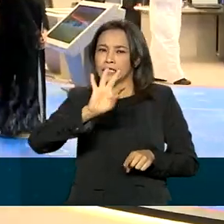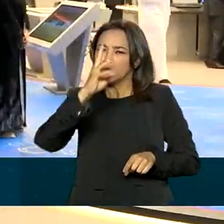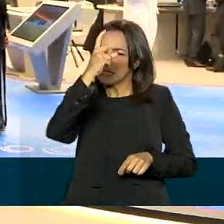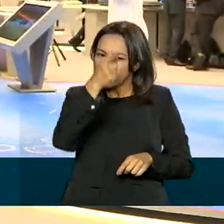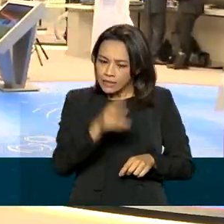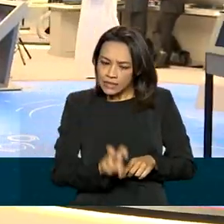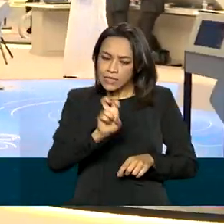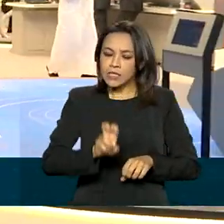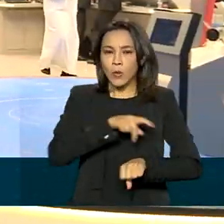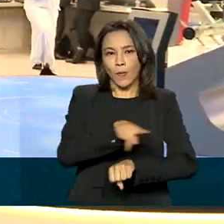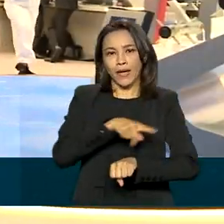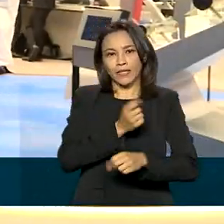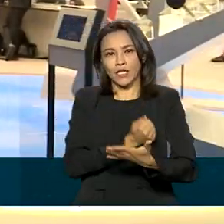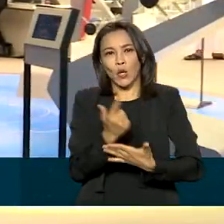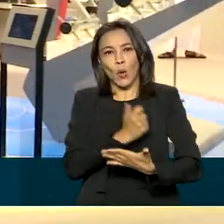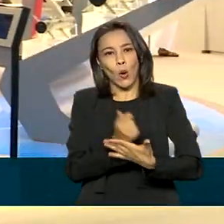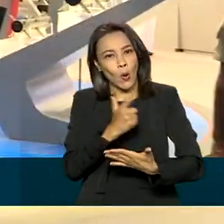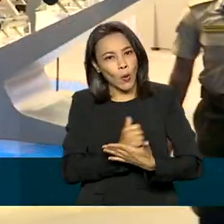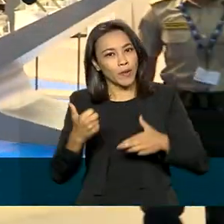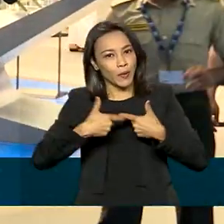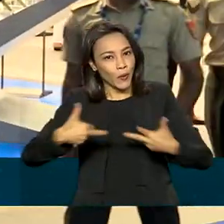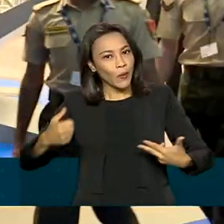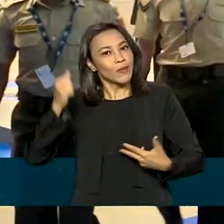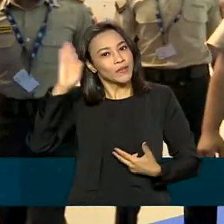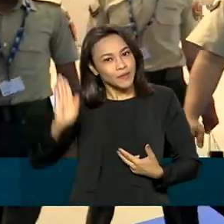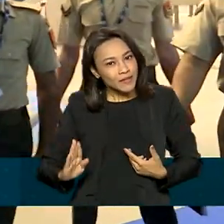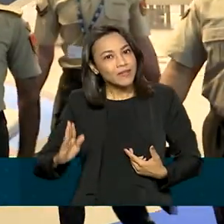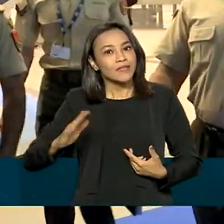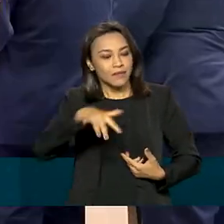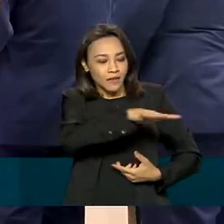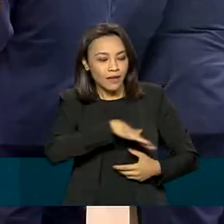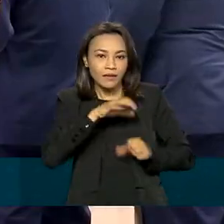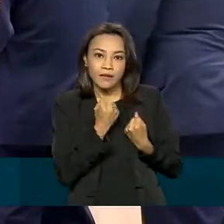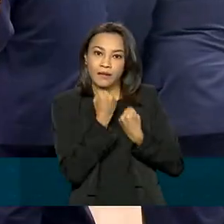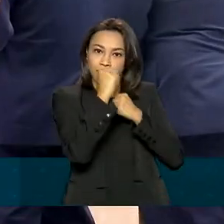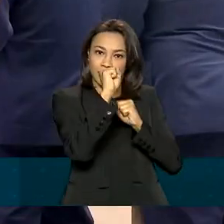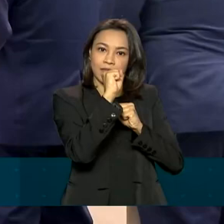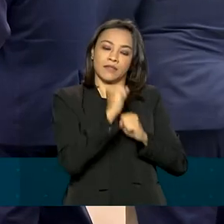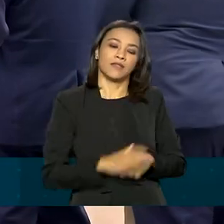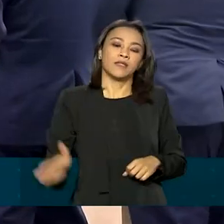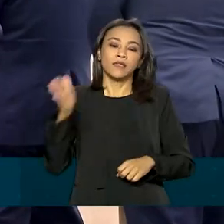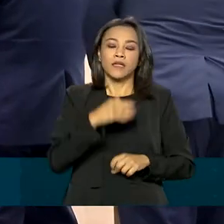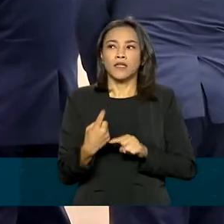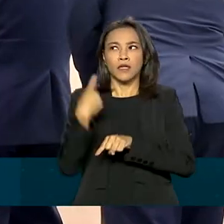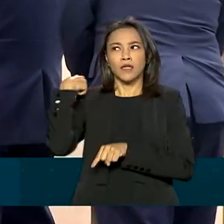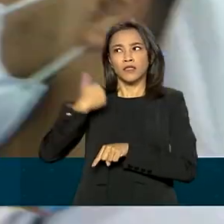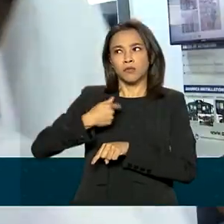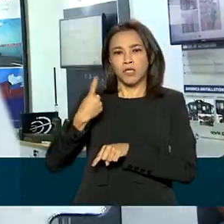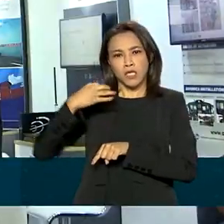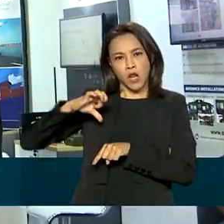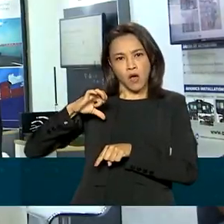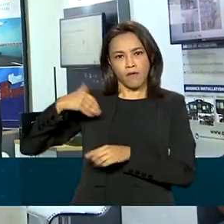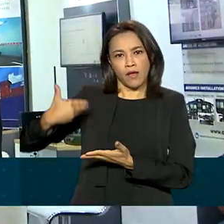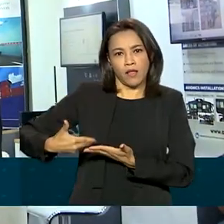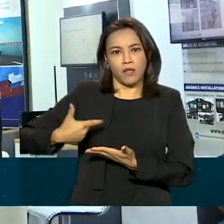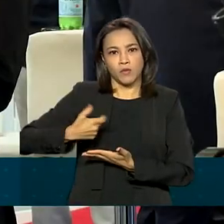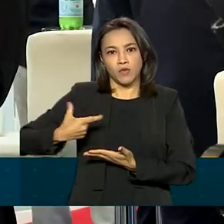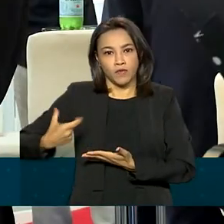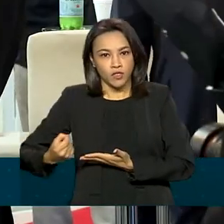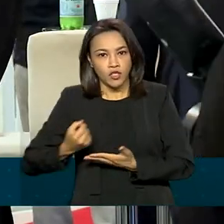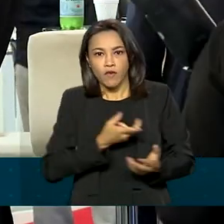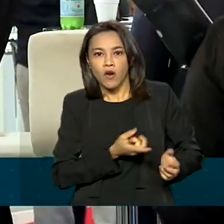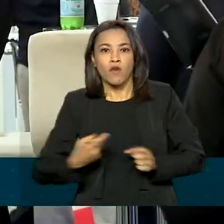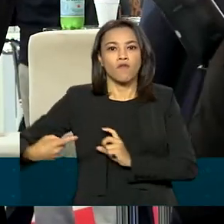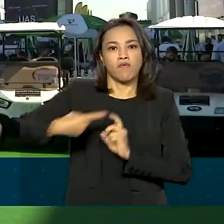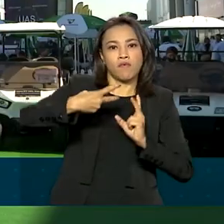nações que mais adquirem produtos brasileiros no setor de defesa. De 2019 a 2020, foram exportados